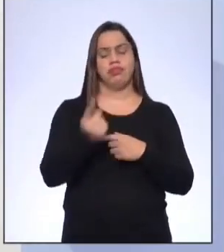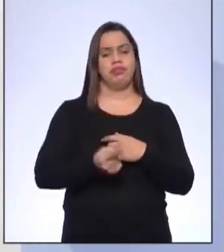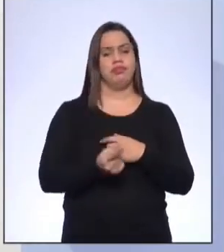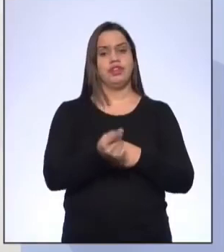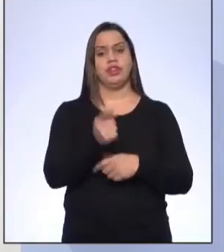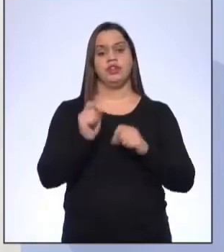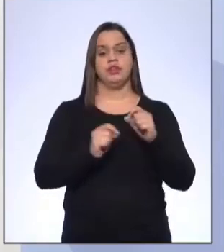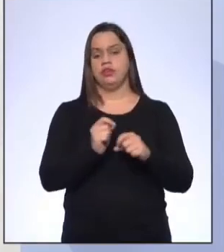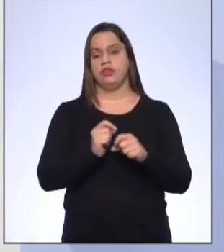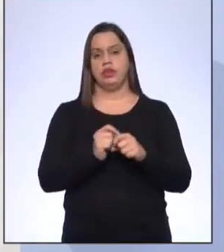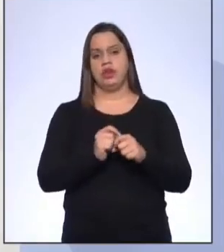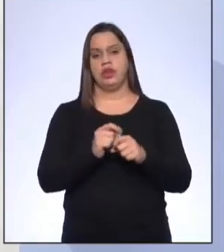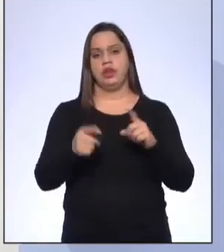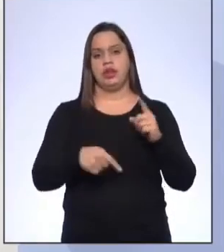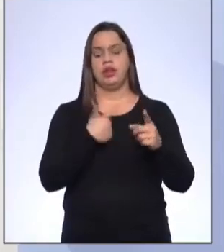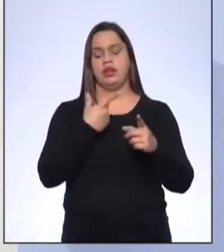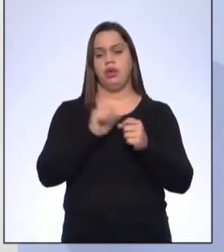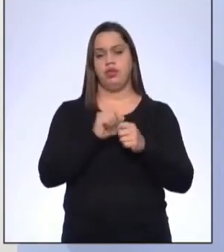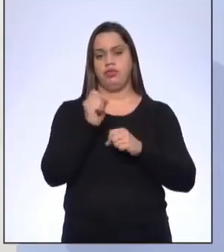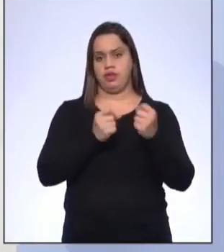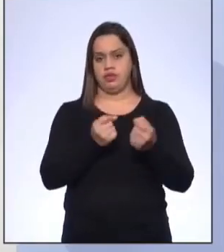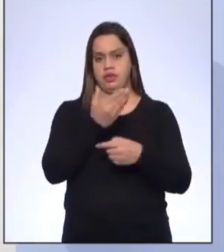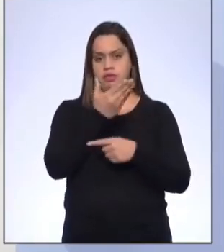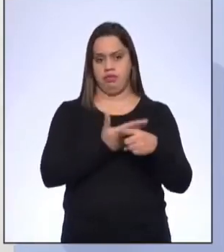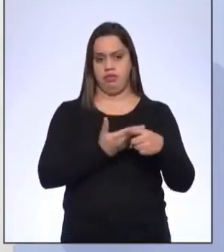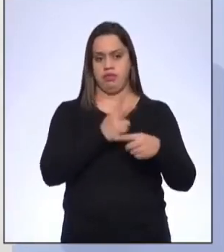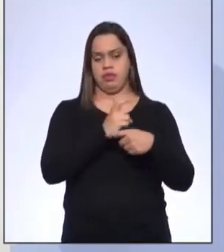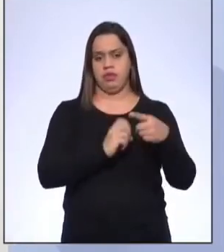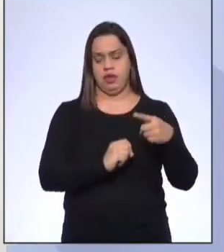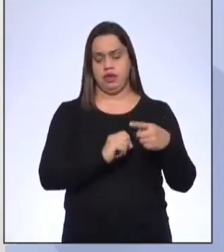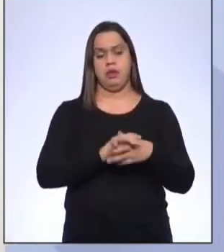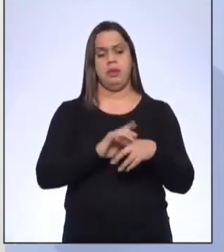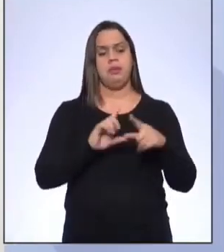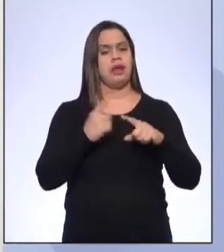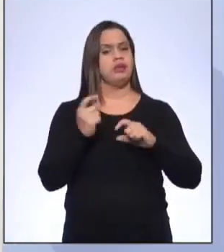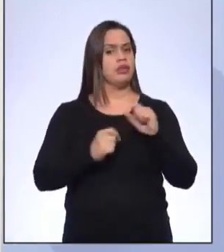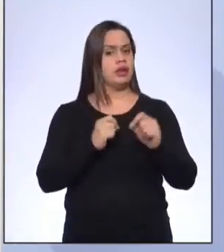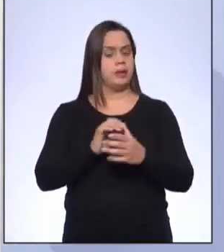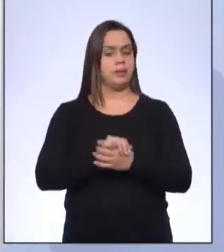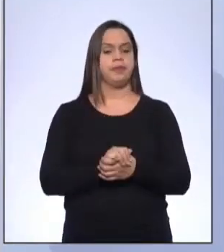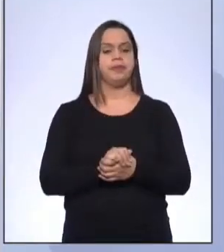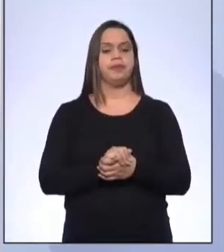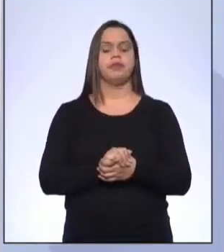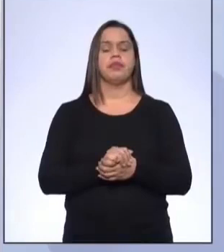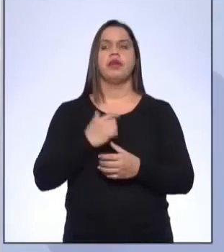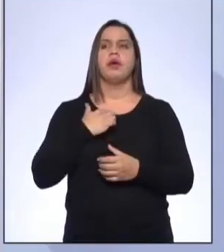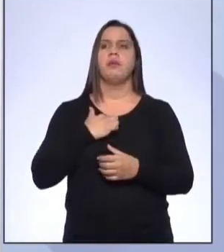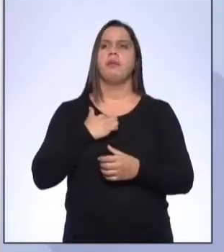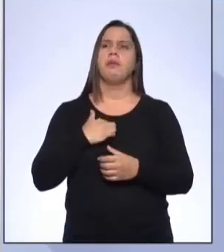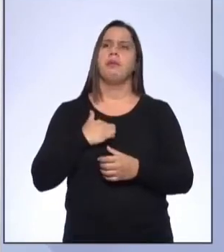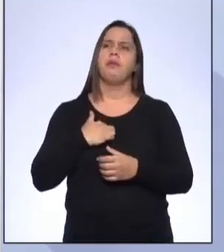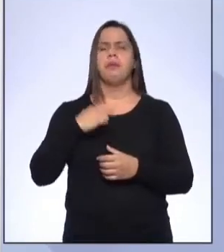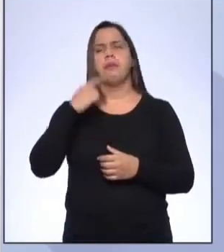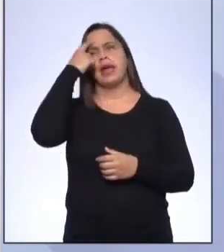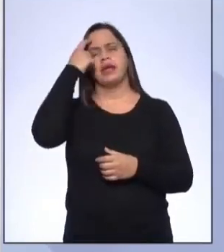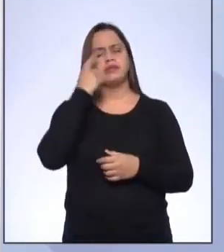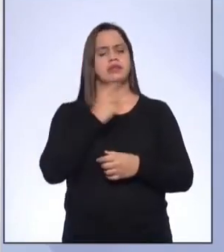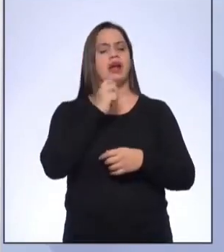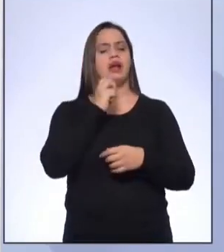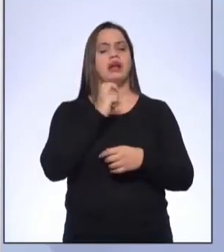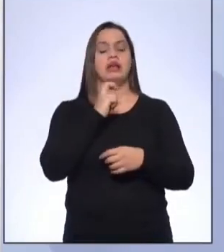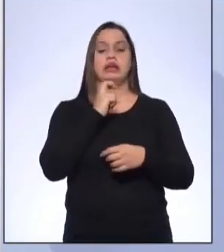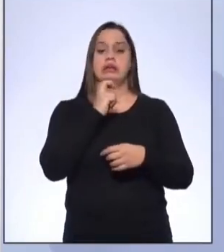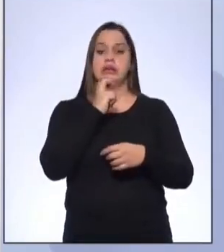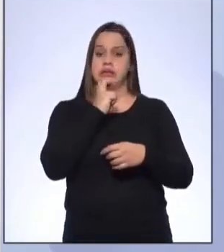vai descrever isso aí. A gente pode pensar, por exemplo, que 5 décimos, se eu multiplicar, por exemplo, por 2 e